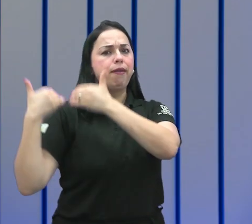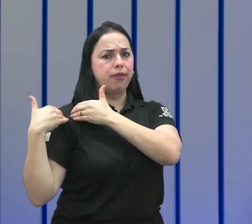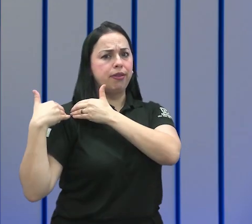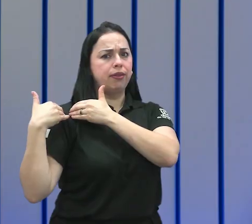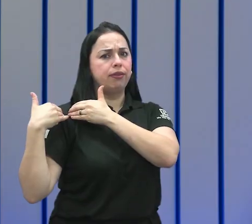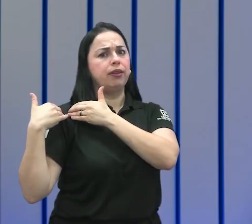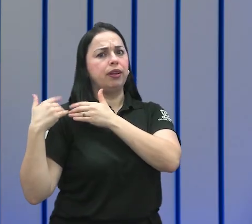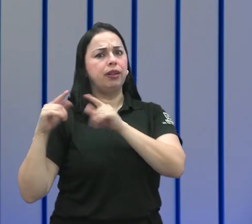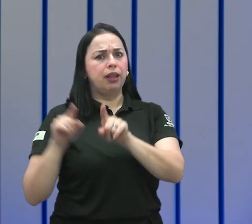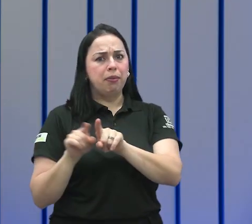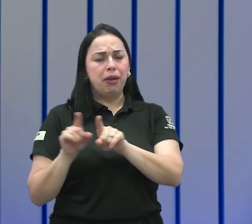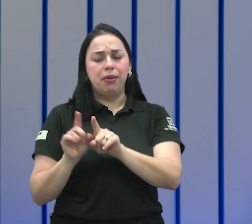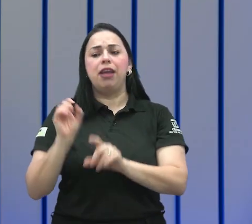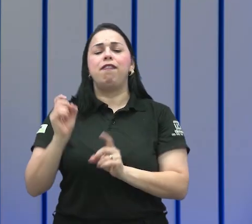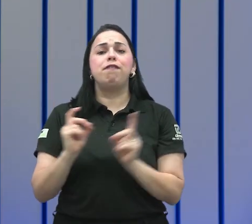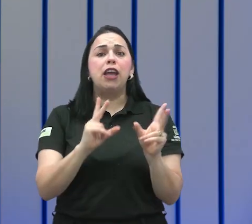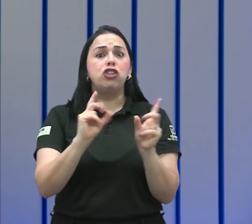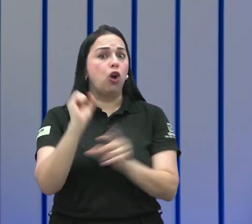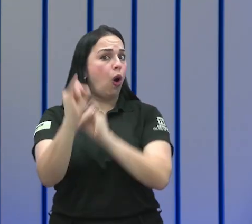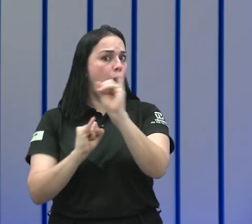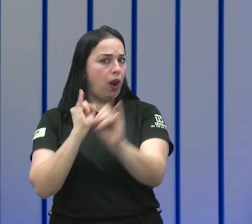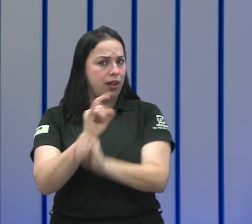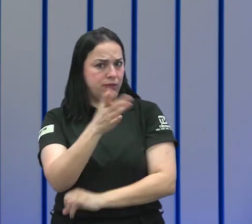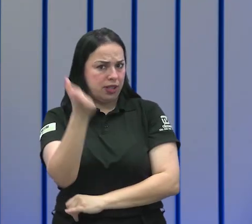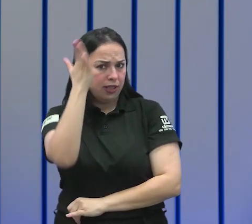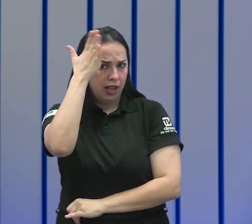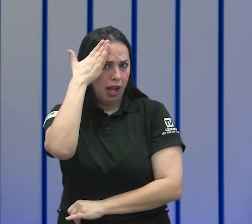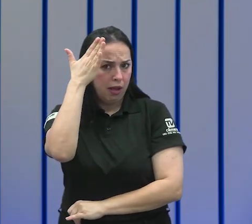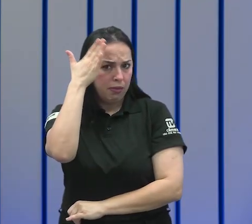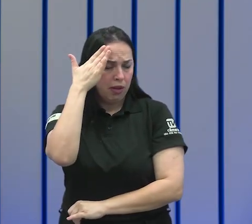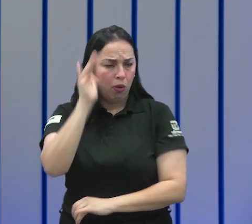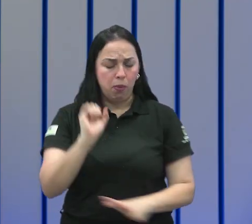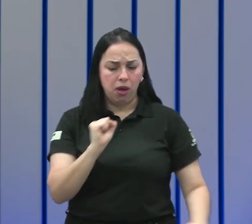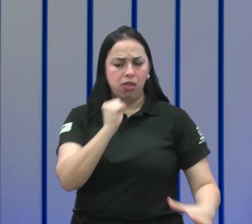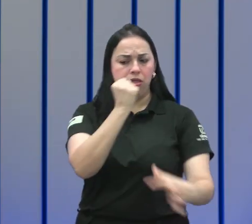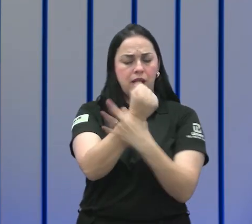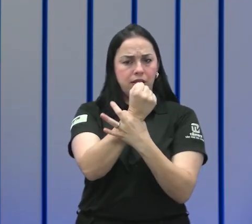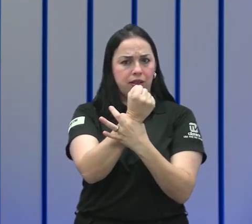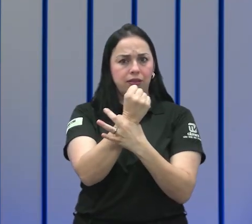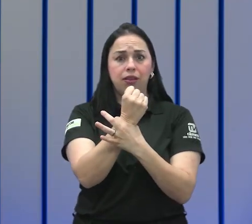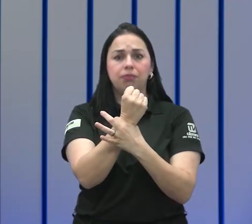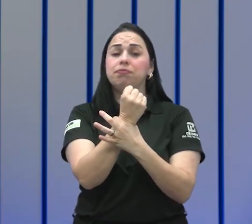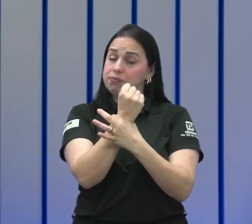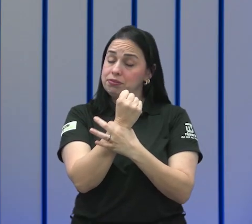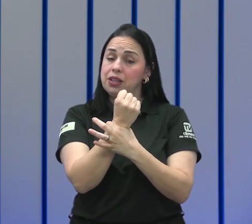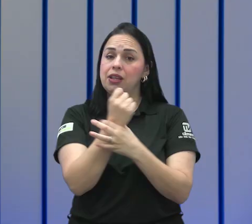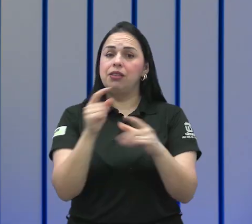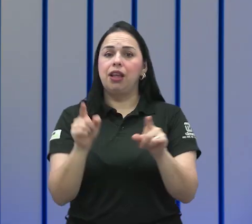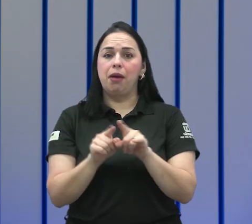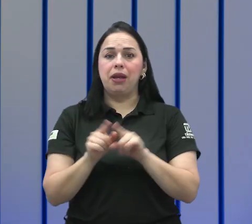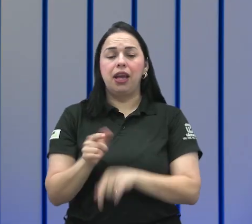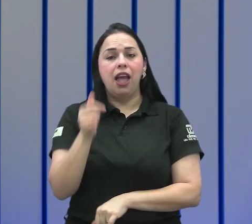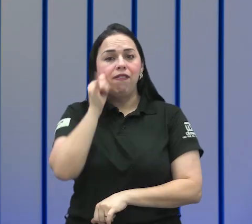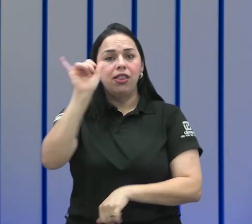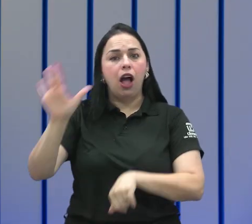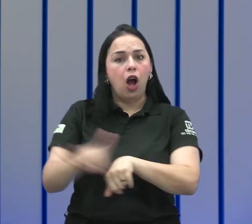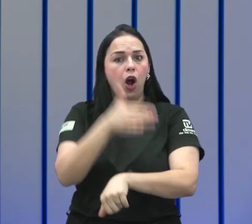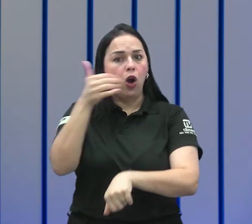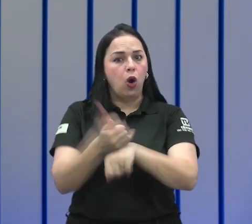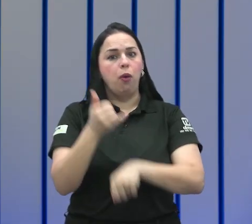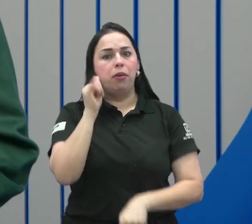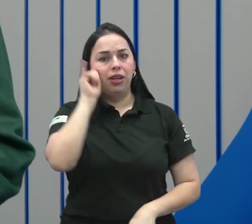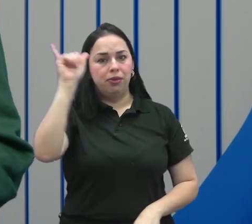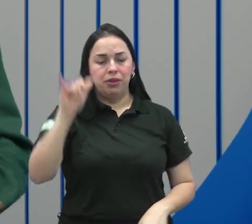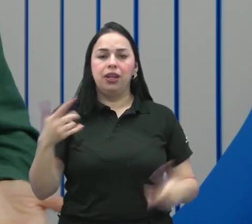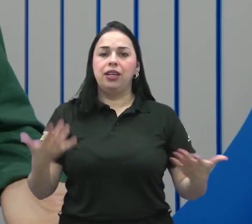que oferecem serviços de compras online? Você vai saber como se proteger no comércio eletrônico e fugir dos golpes